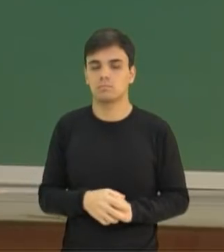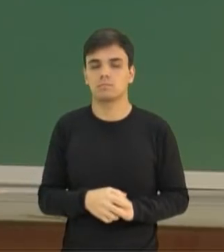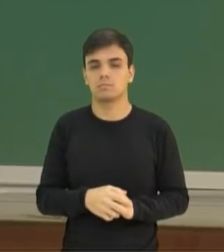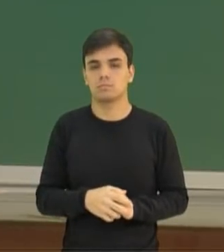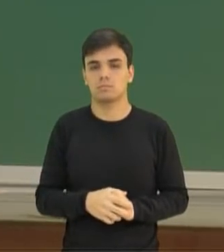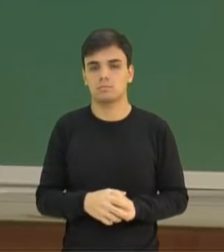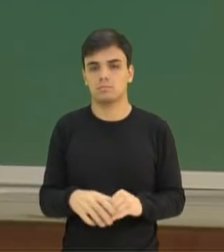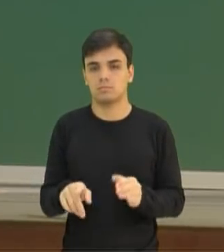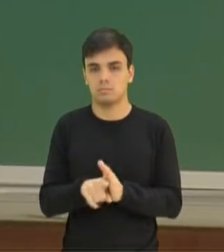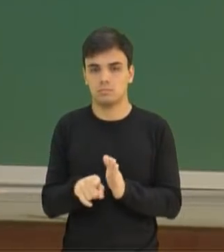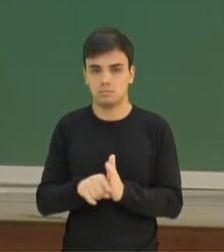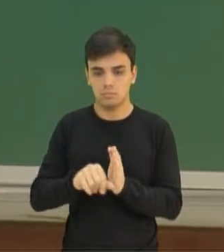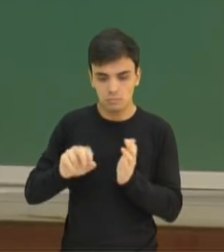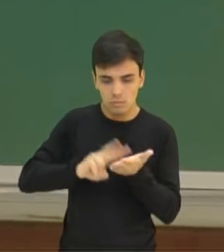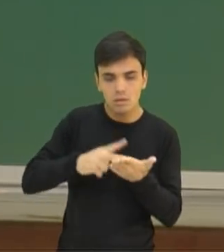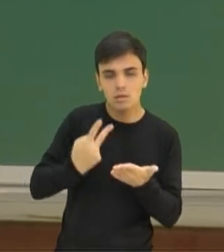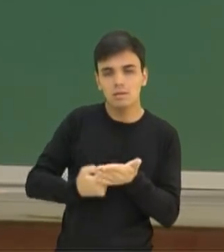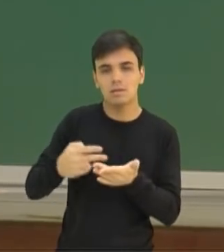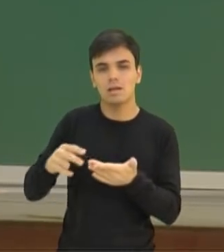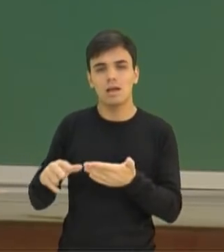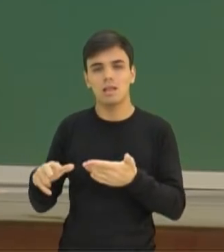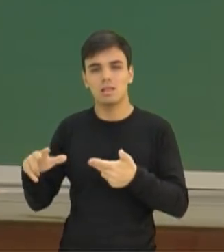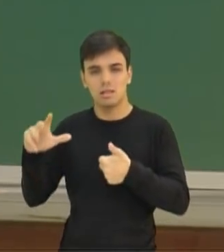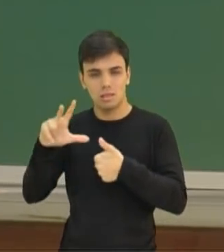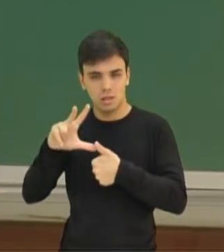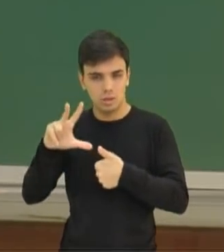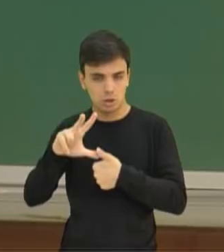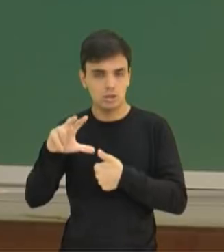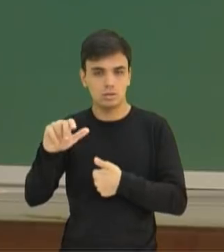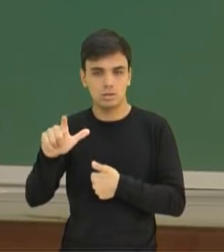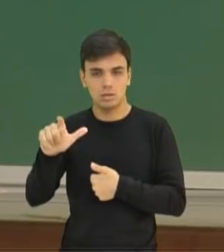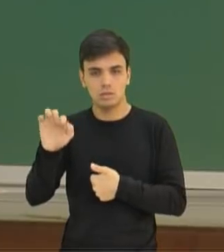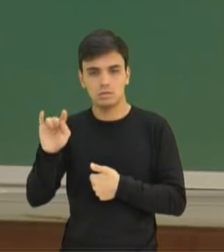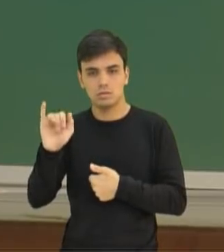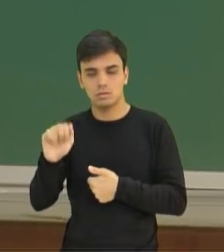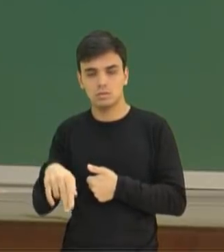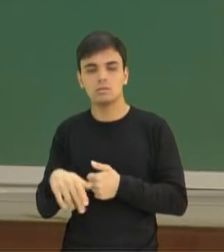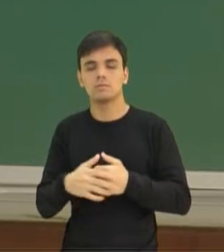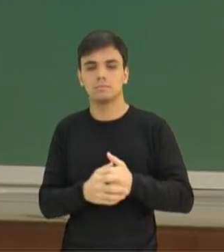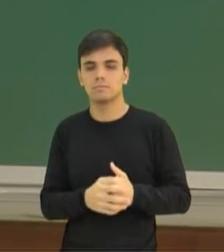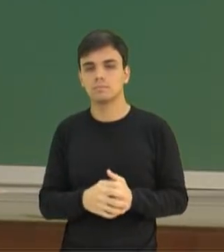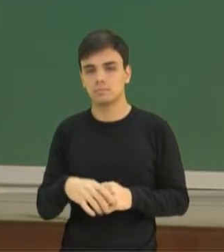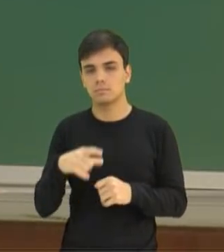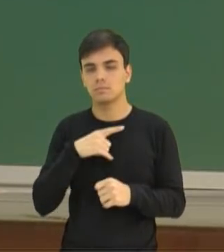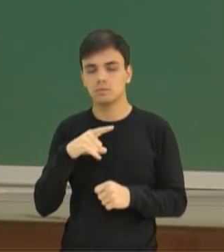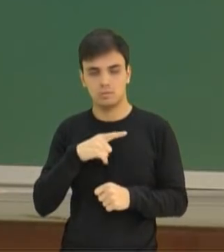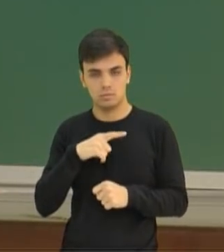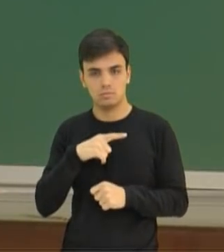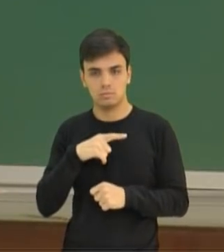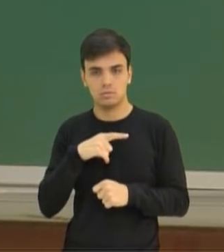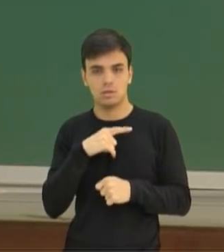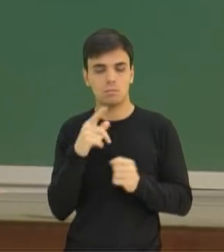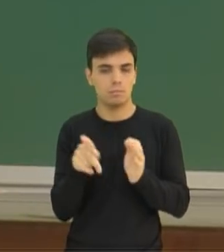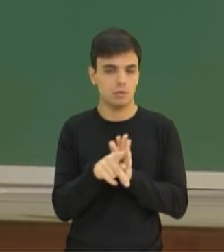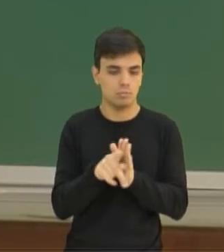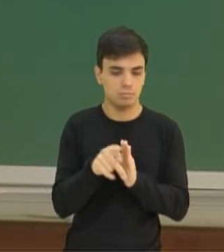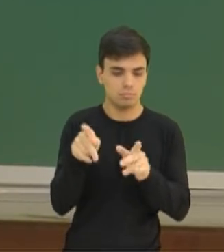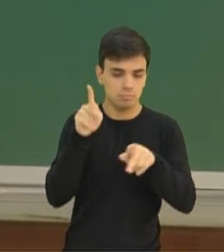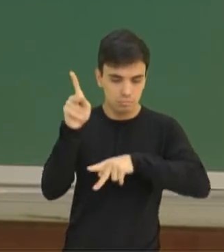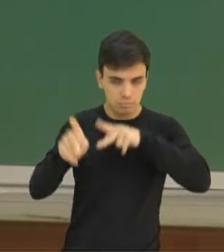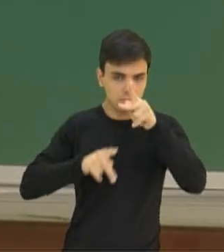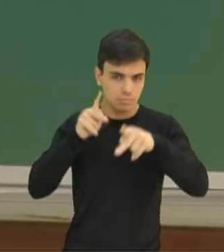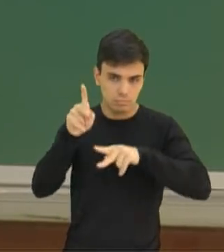Do latim, vem essa expressão per capita. Então, é um cálculo que é feito, uma média que é feita da renda da